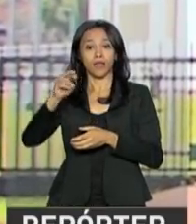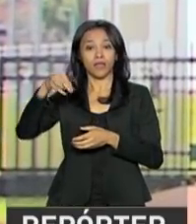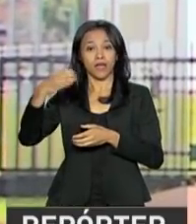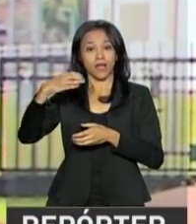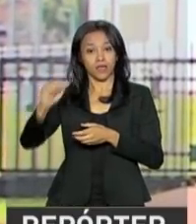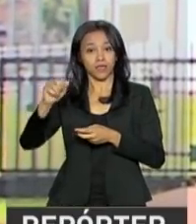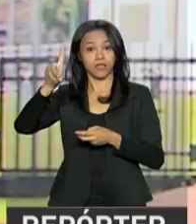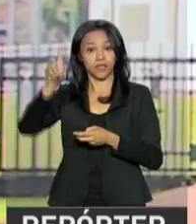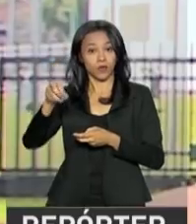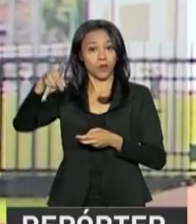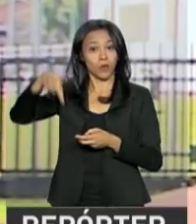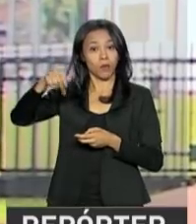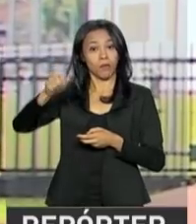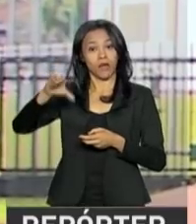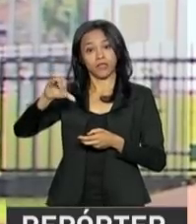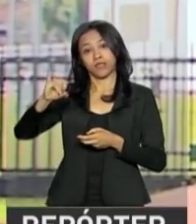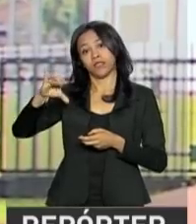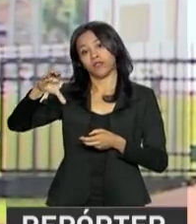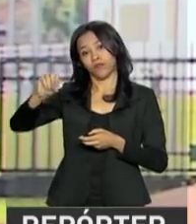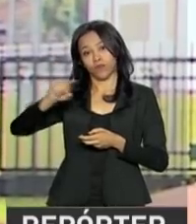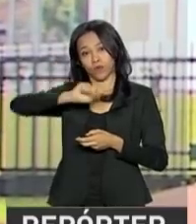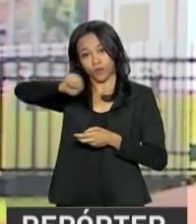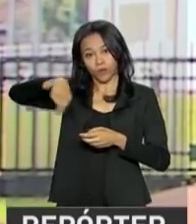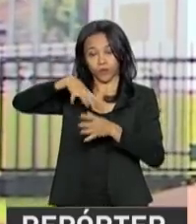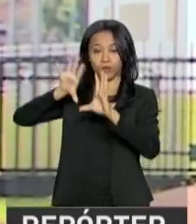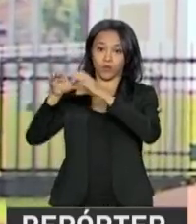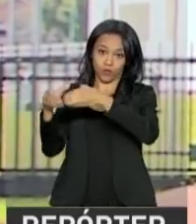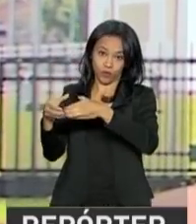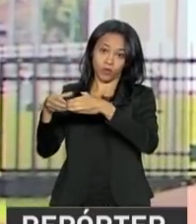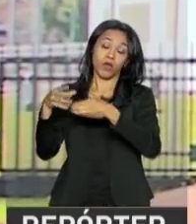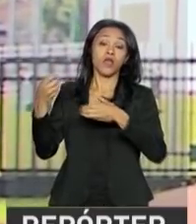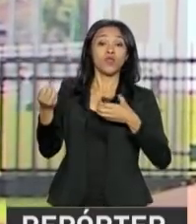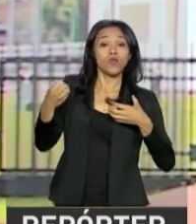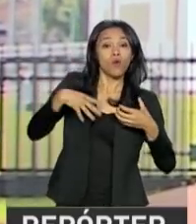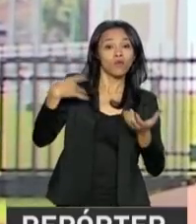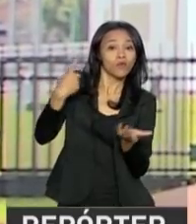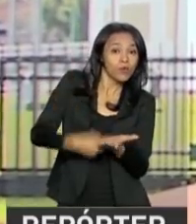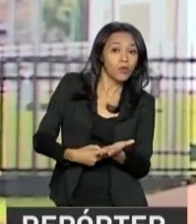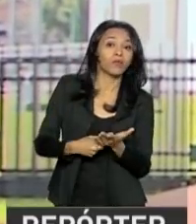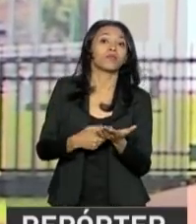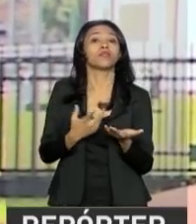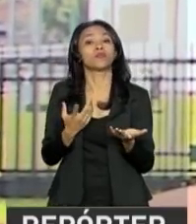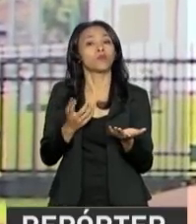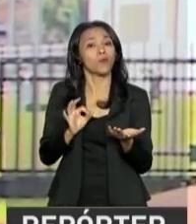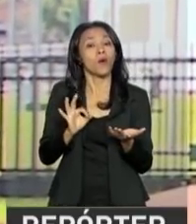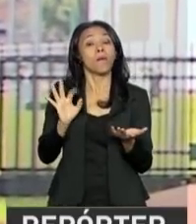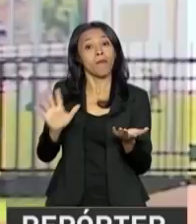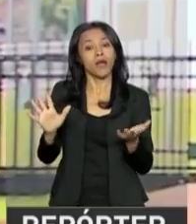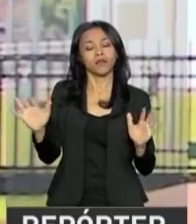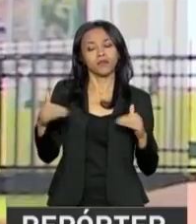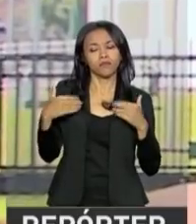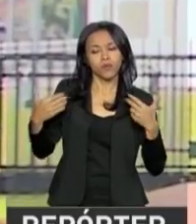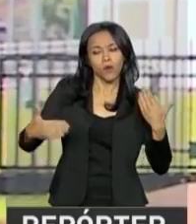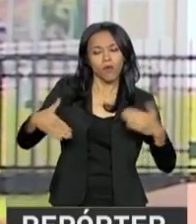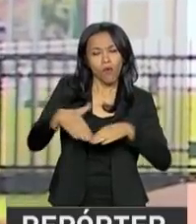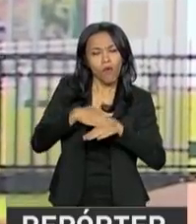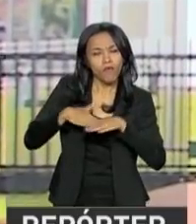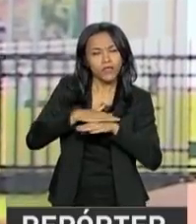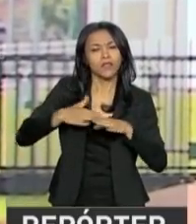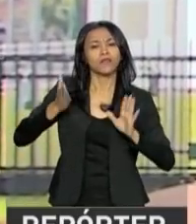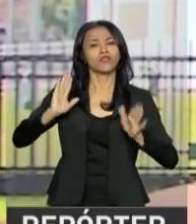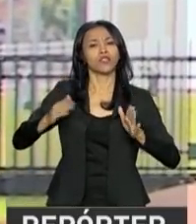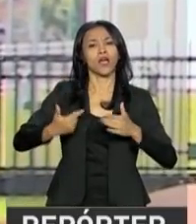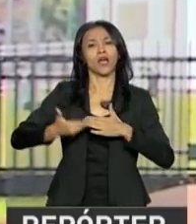méxico chile colômbia e peru a idéia não é fazer novos acordos comerciais mas avançar na consolidação dos acordos já